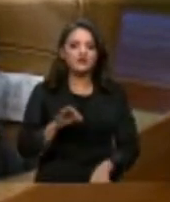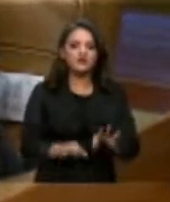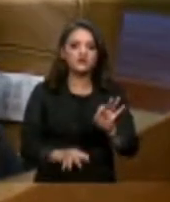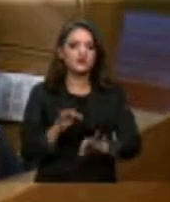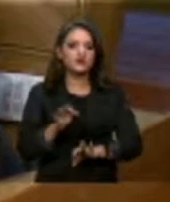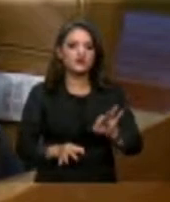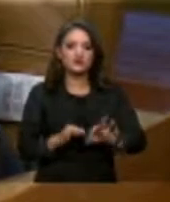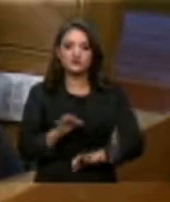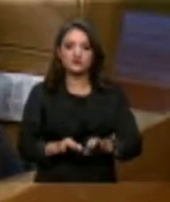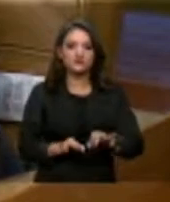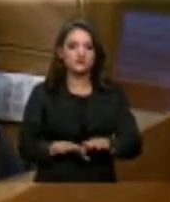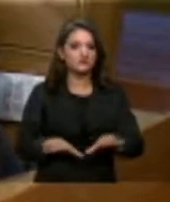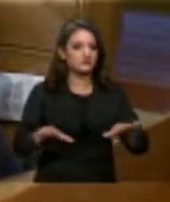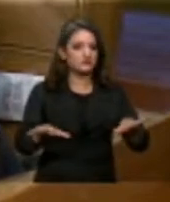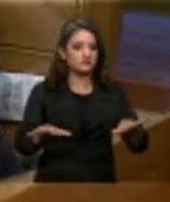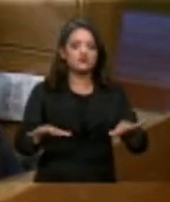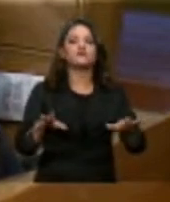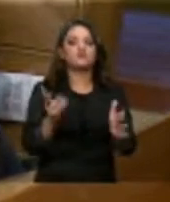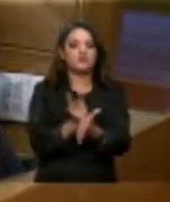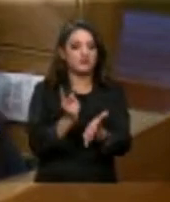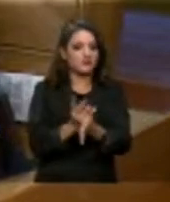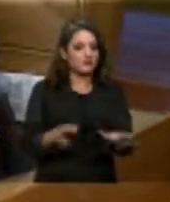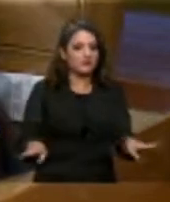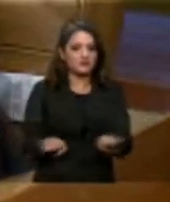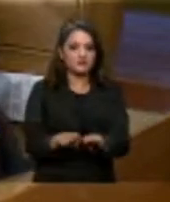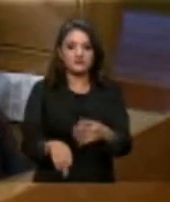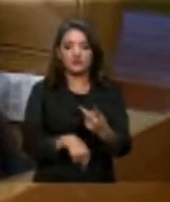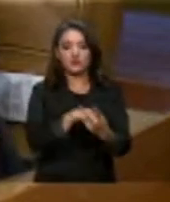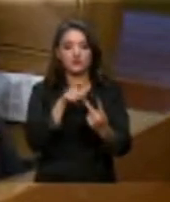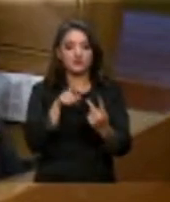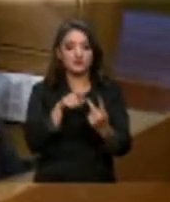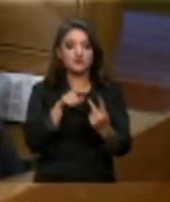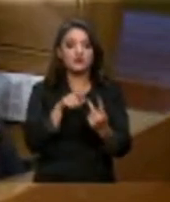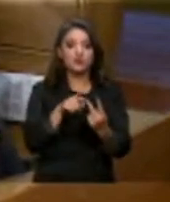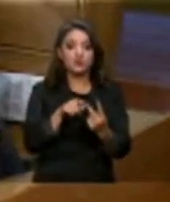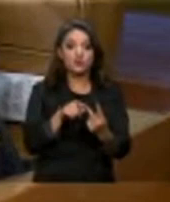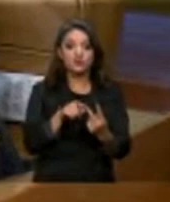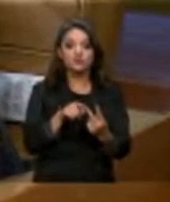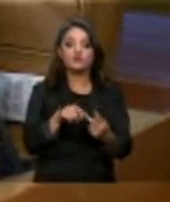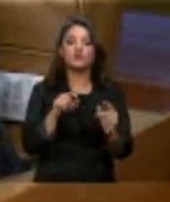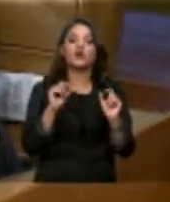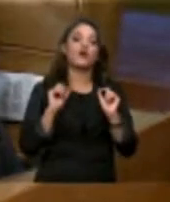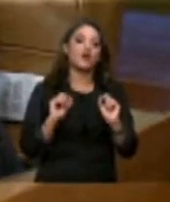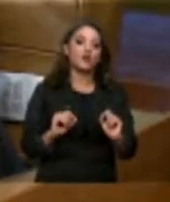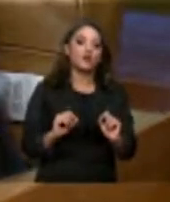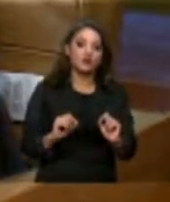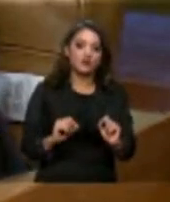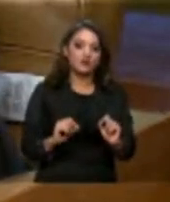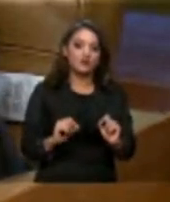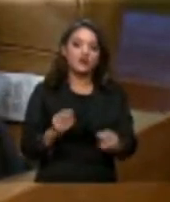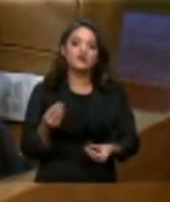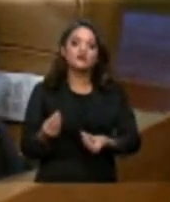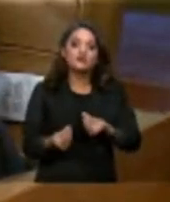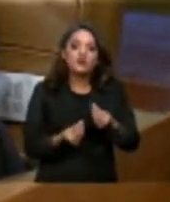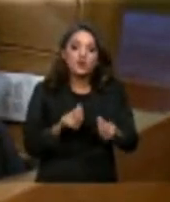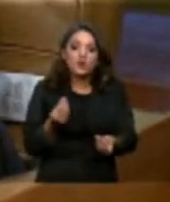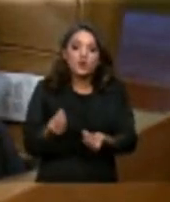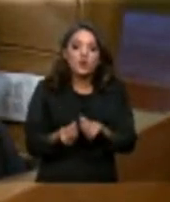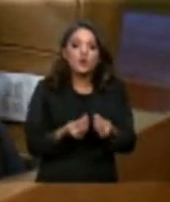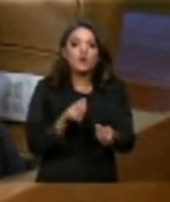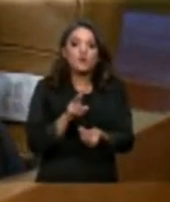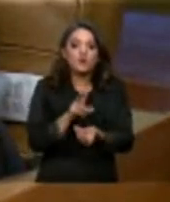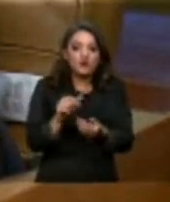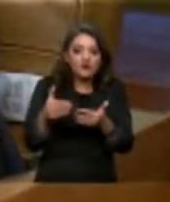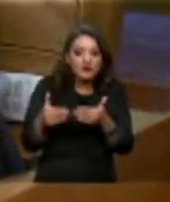outra ambiência. A segunda razão é a dimensão prospectiva do que a questão de ordem se propõe